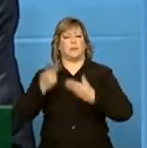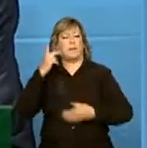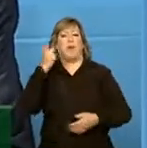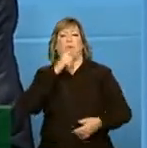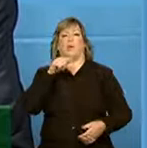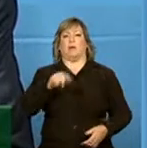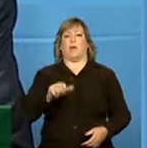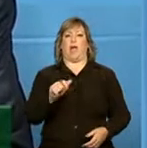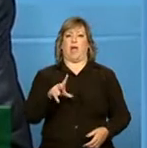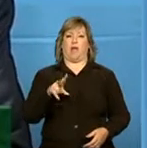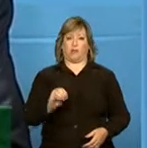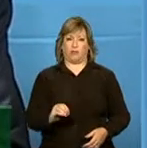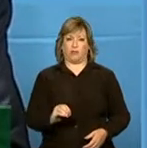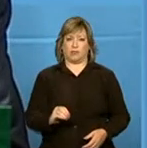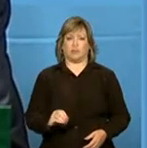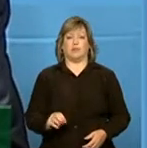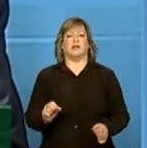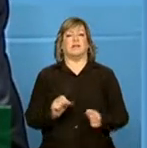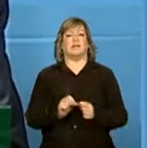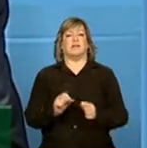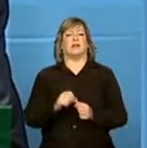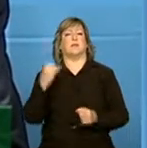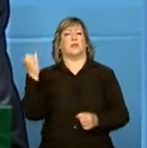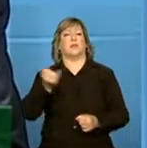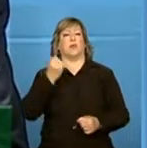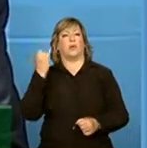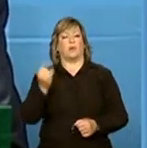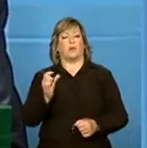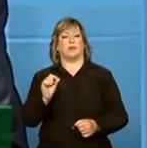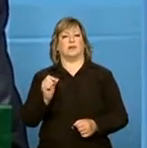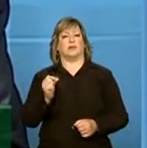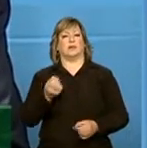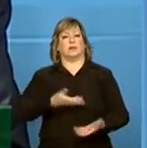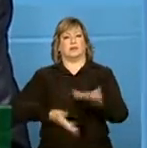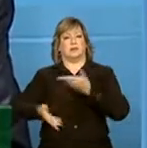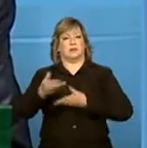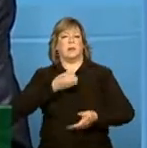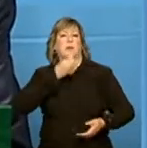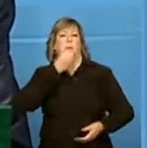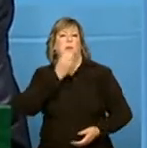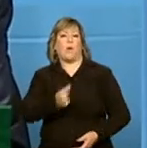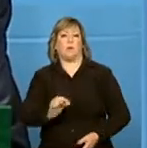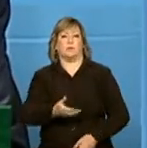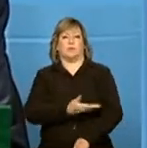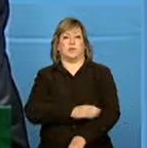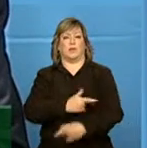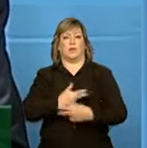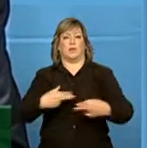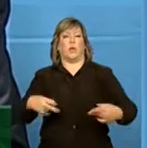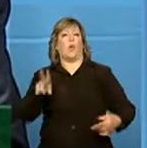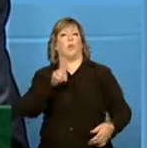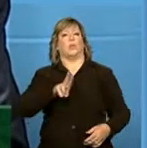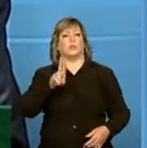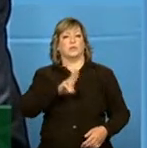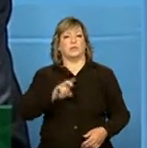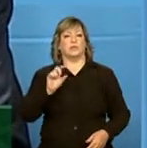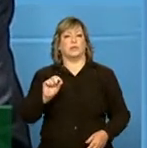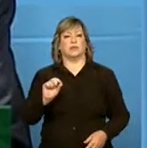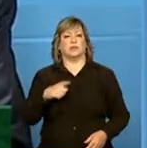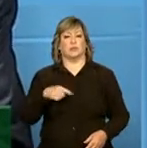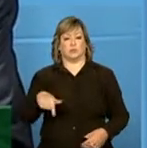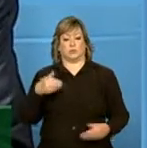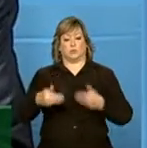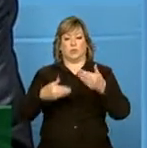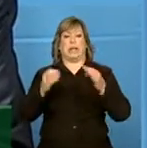e constitui uma referência importante para o intercâmbio de experiências e boas práticas, para a utilização dos adiantos